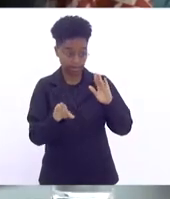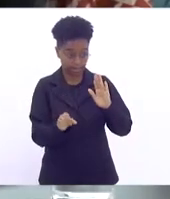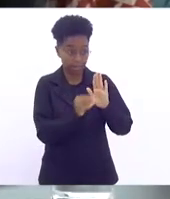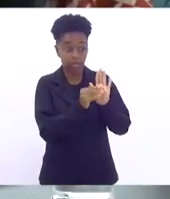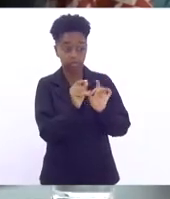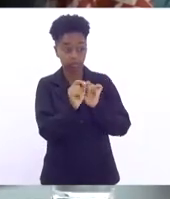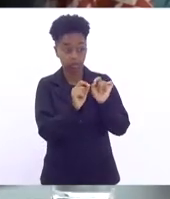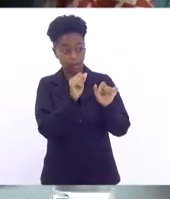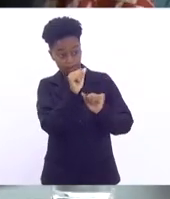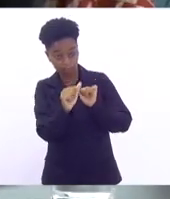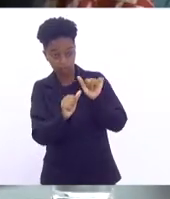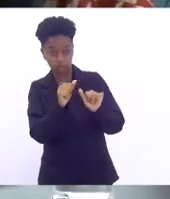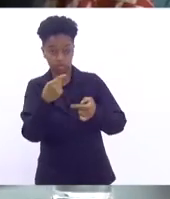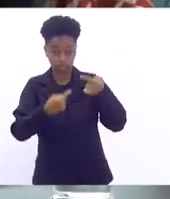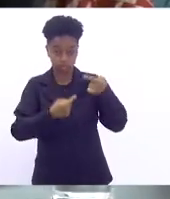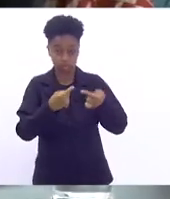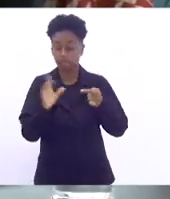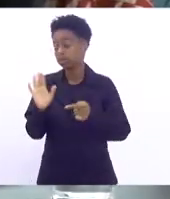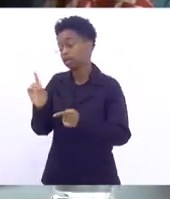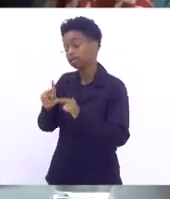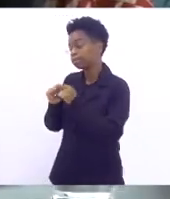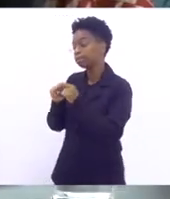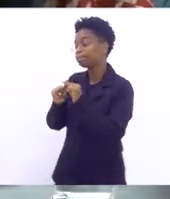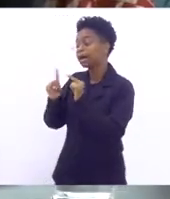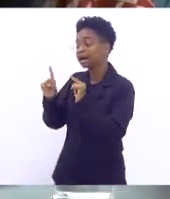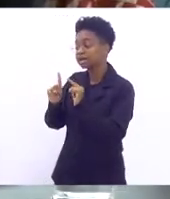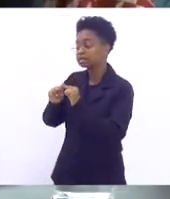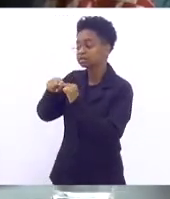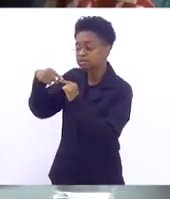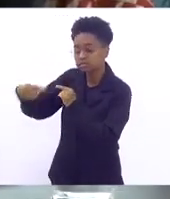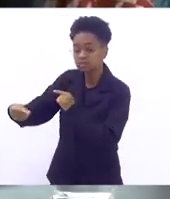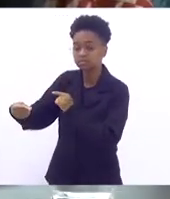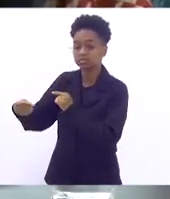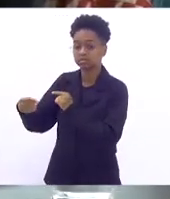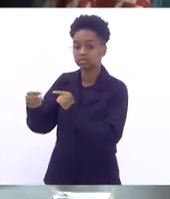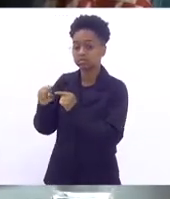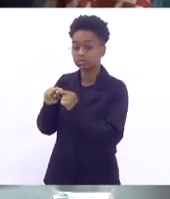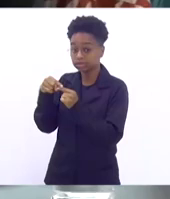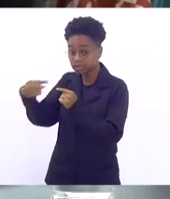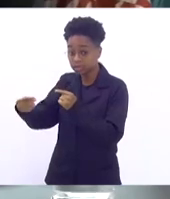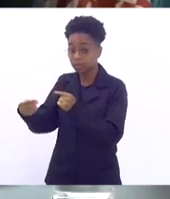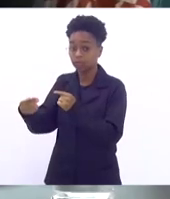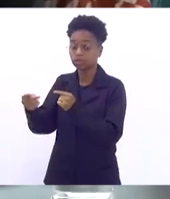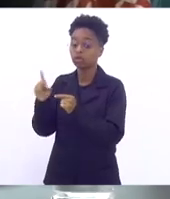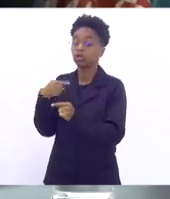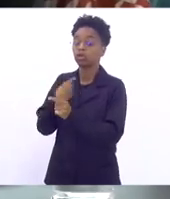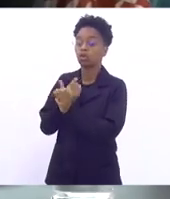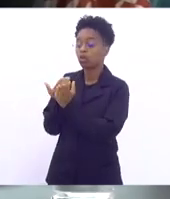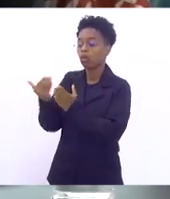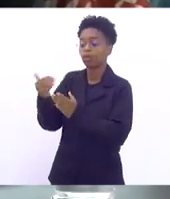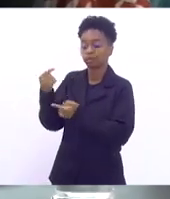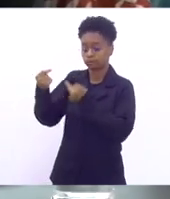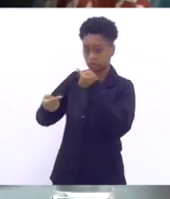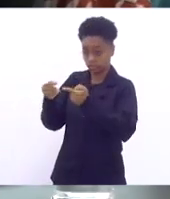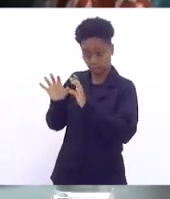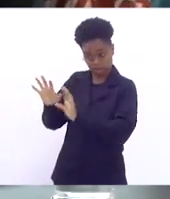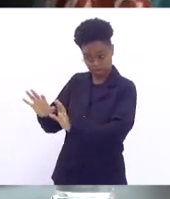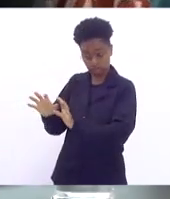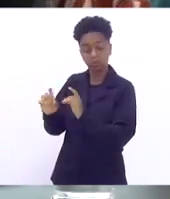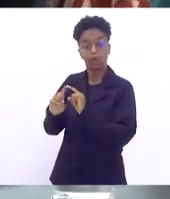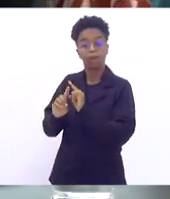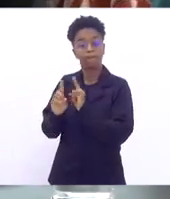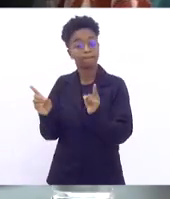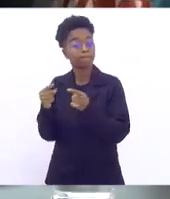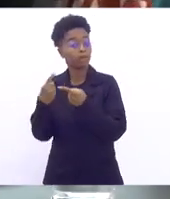é alterar a discussão contra o Mc Gui logo a seguir seu presente a gente vai entrar nesse mérito porque